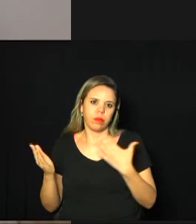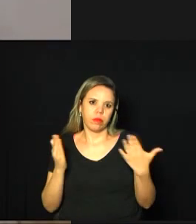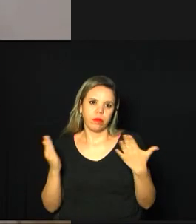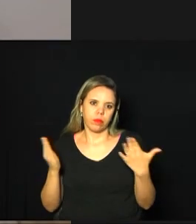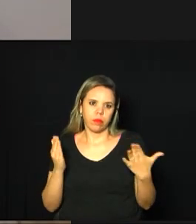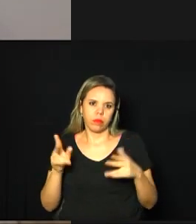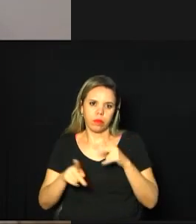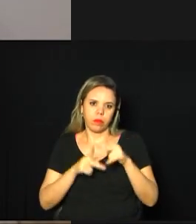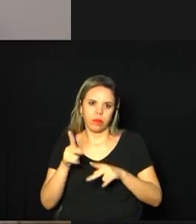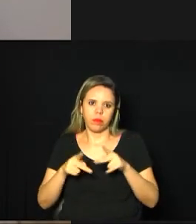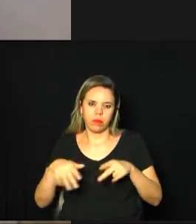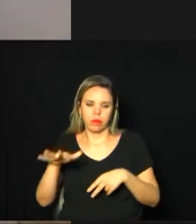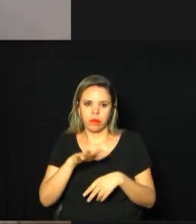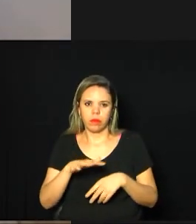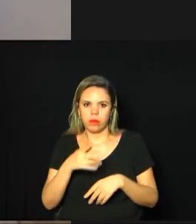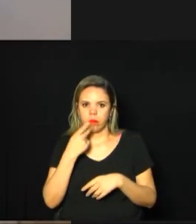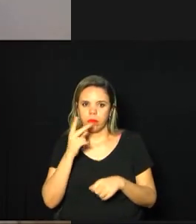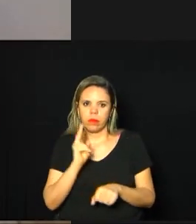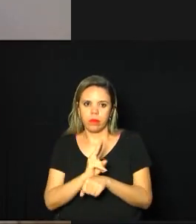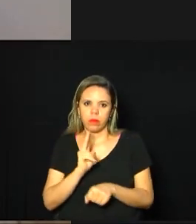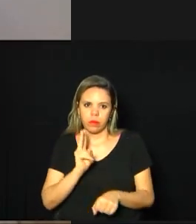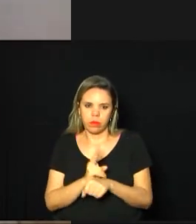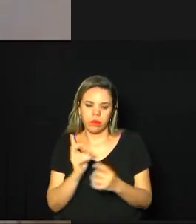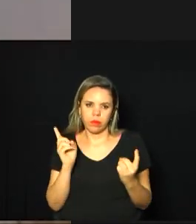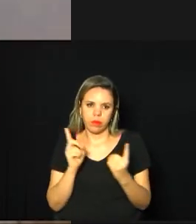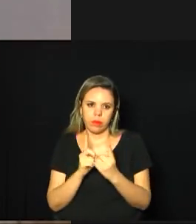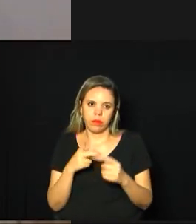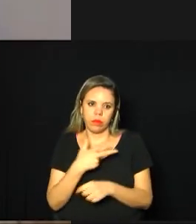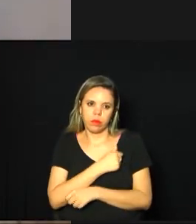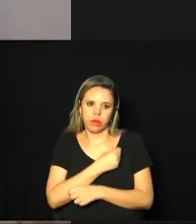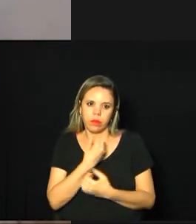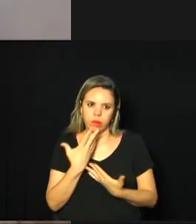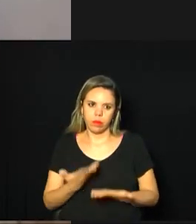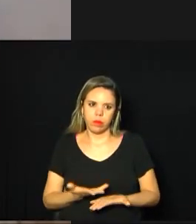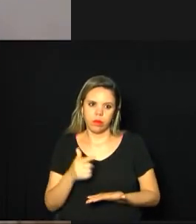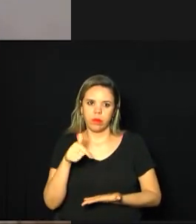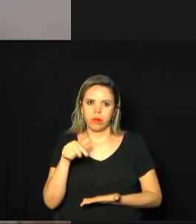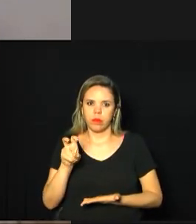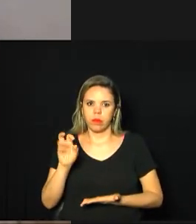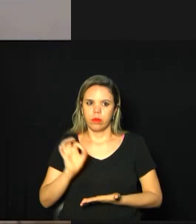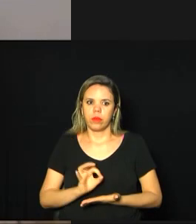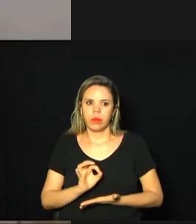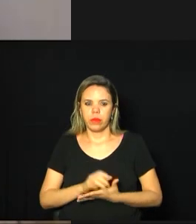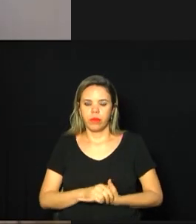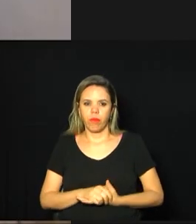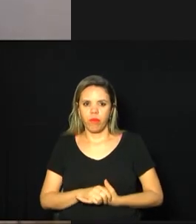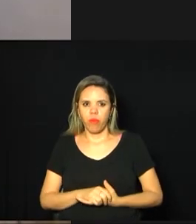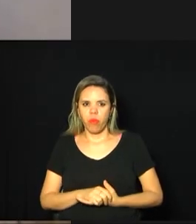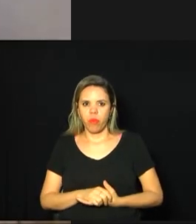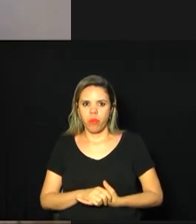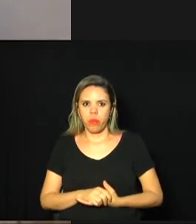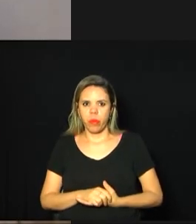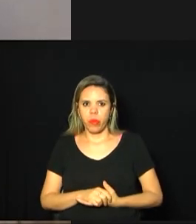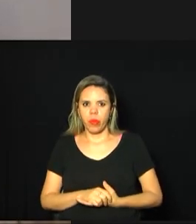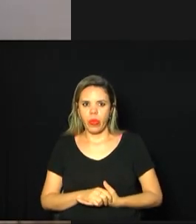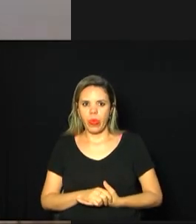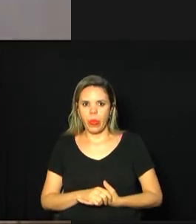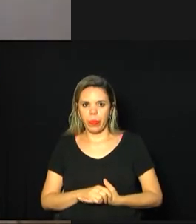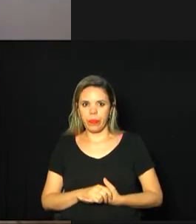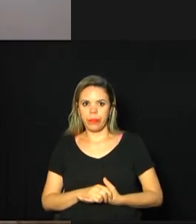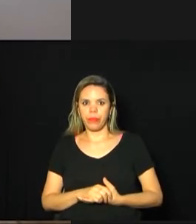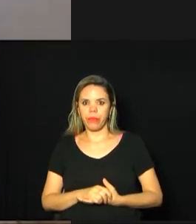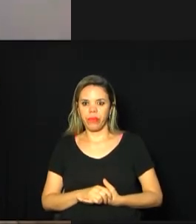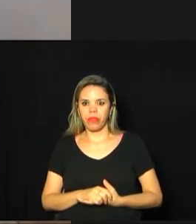termos populacionais, que a gente chama de cobertura vacinal boa, de 75%. Tá. Considerando